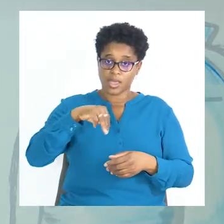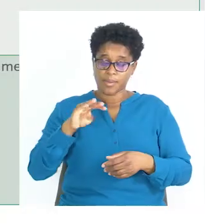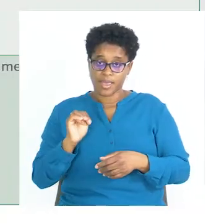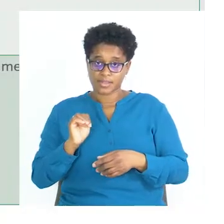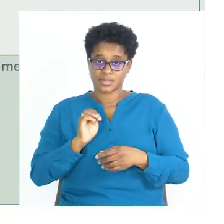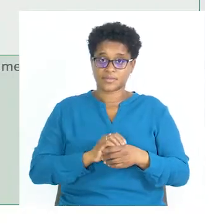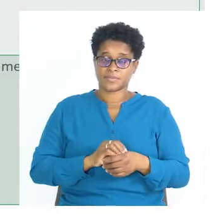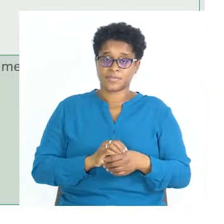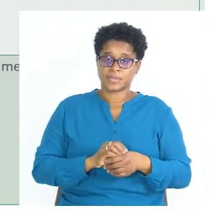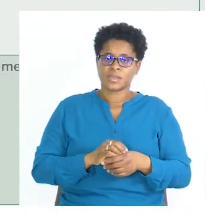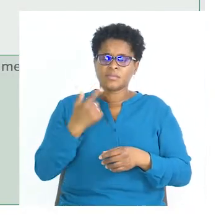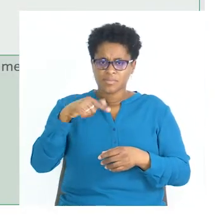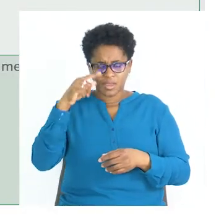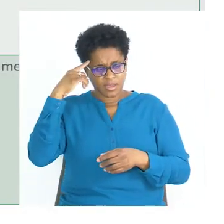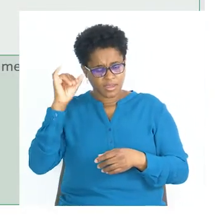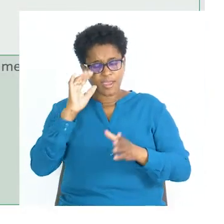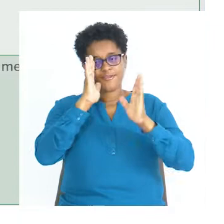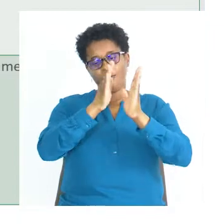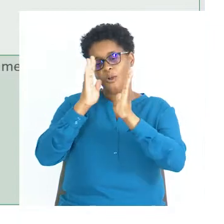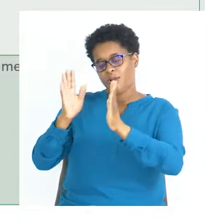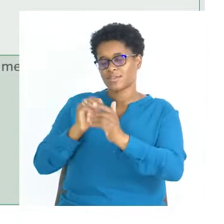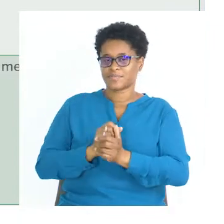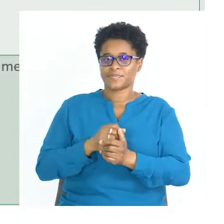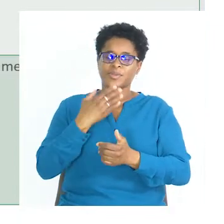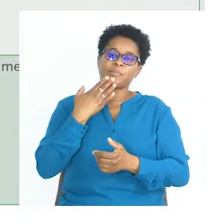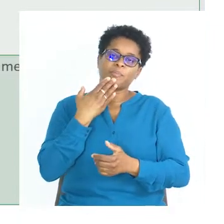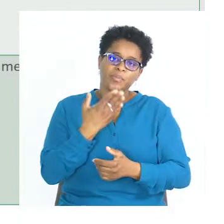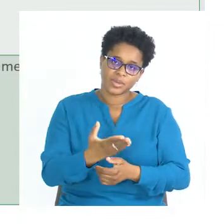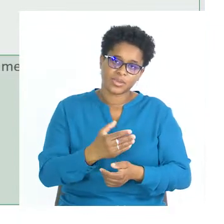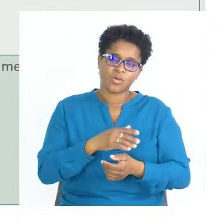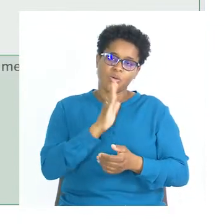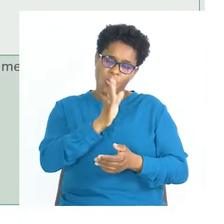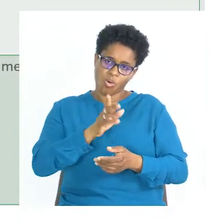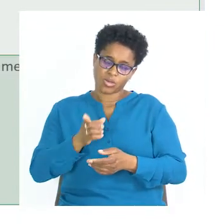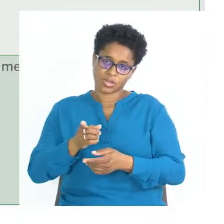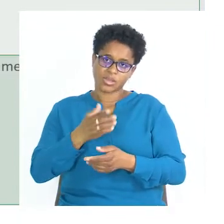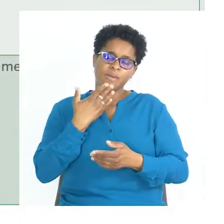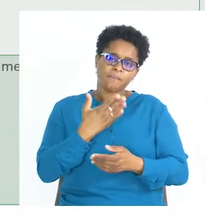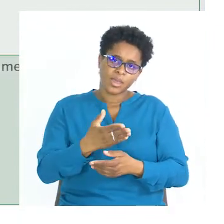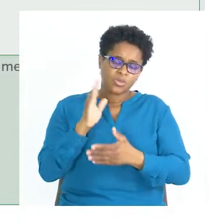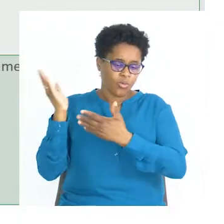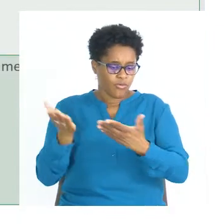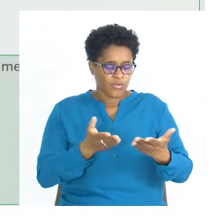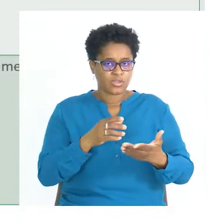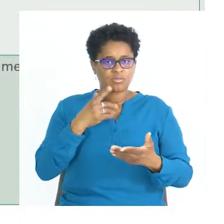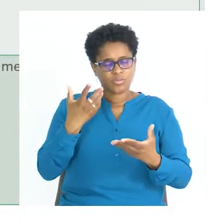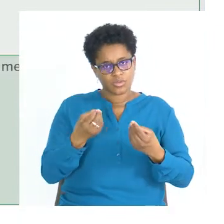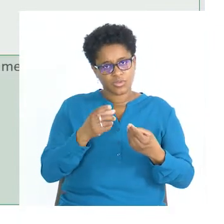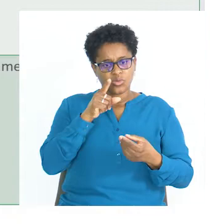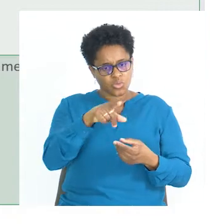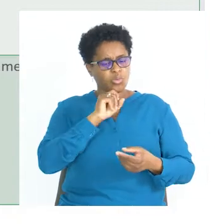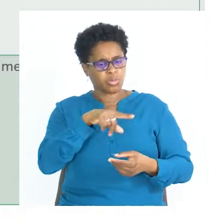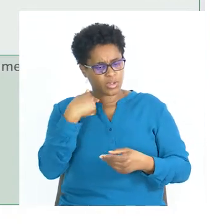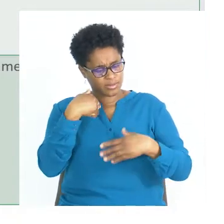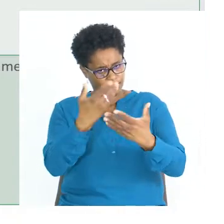OMS. Conta a ideia de ordem, de apelo, de convite. Consoante a intenção, tu podes dar uma ordem, fazer um